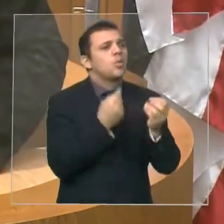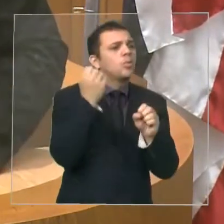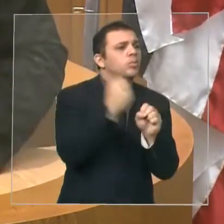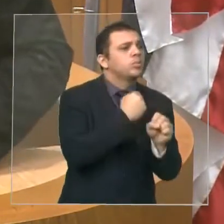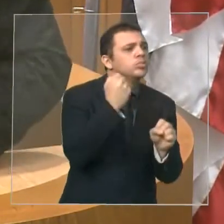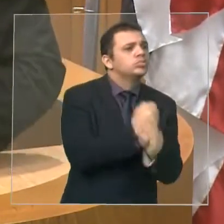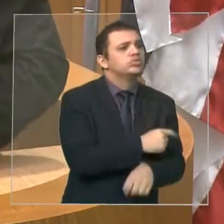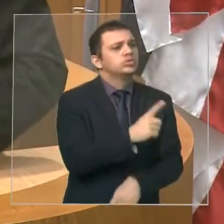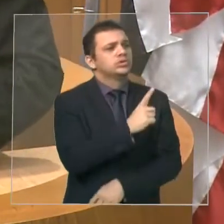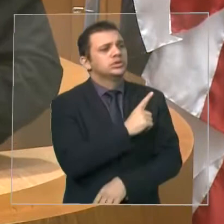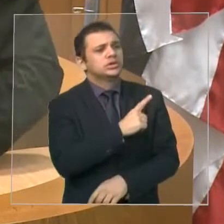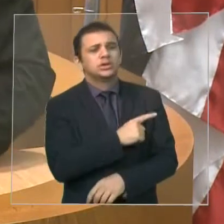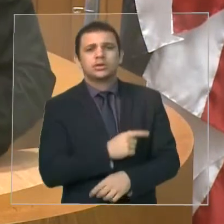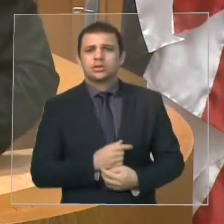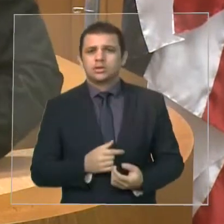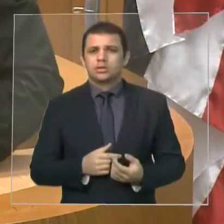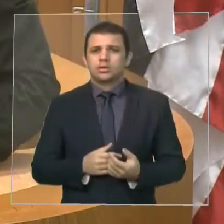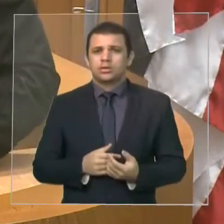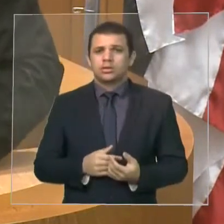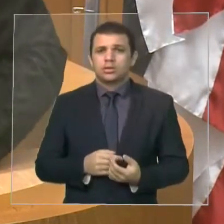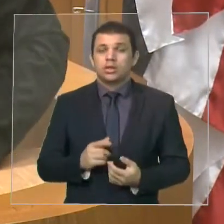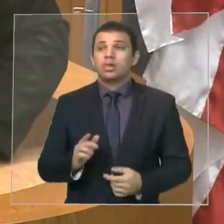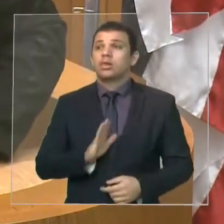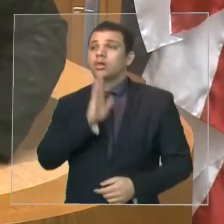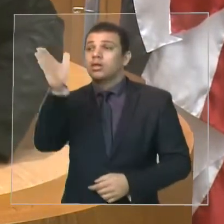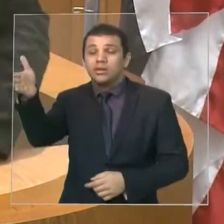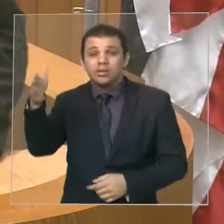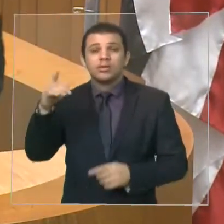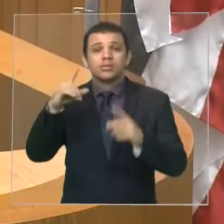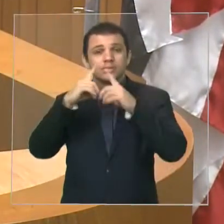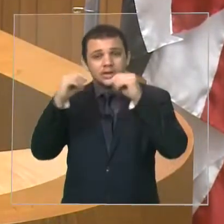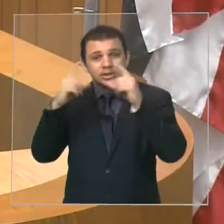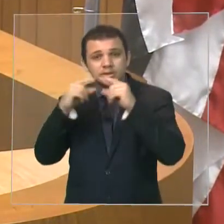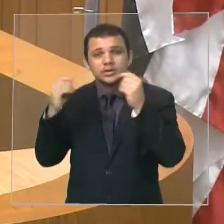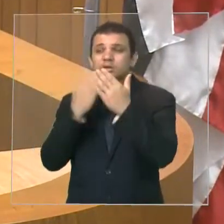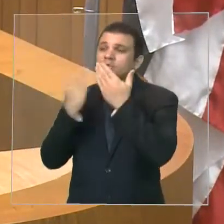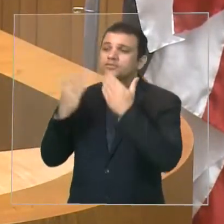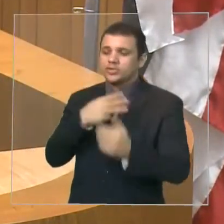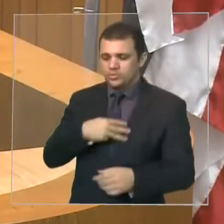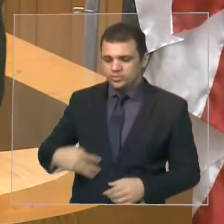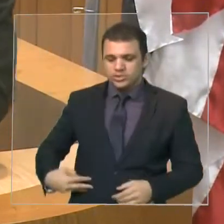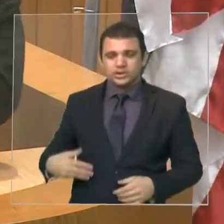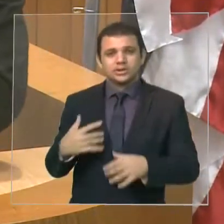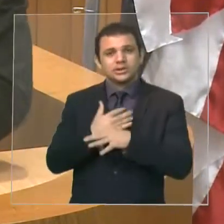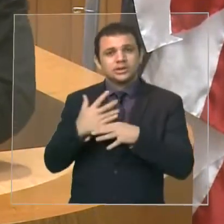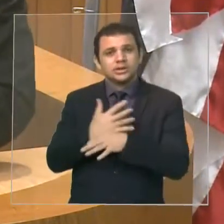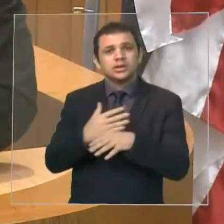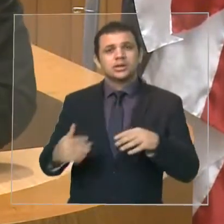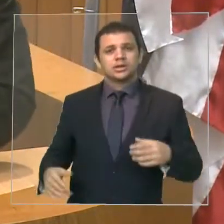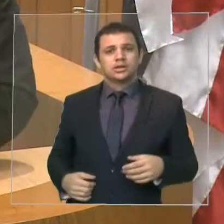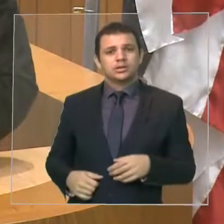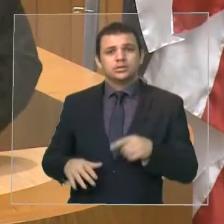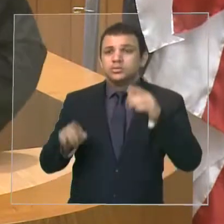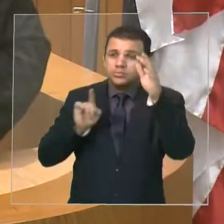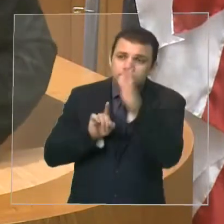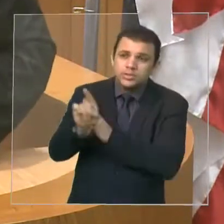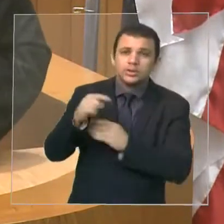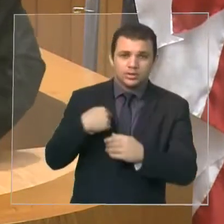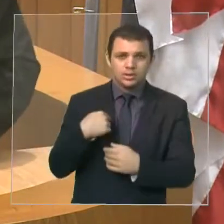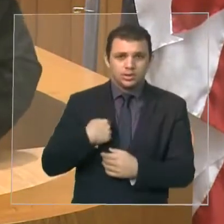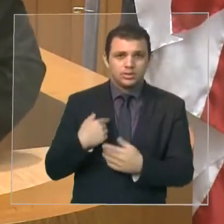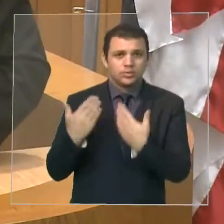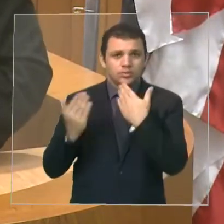casas, sair daqui em Brasília, falar com o ministro das cidades, fazer como eu fiz, falar com o vice-presidente nacional da